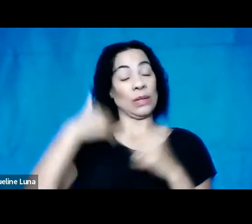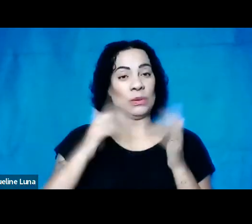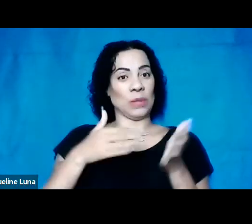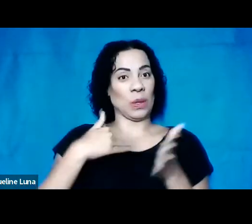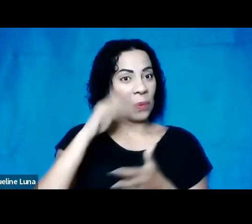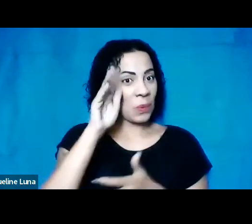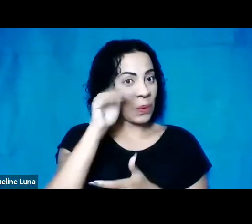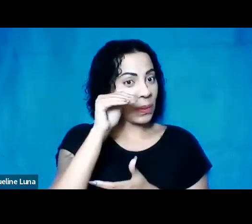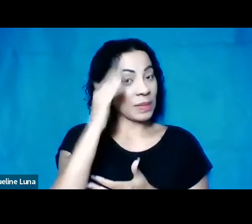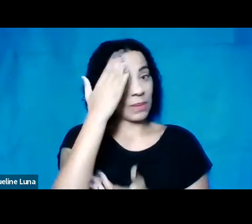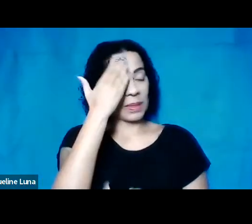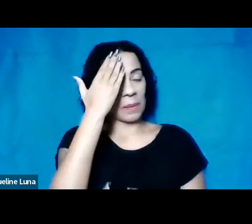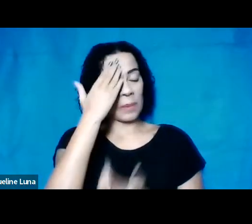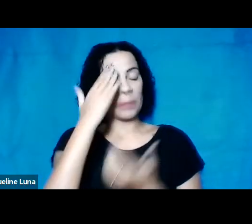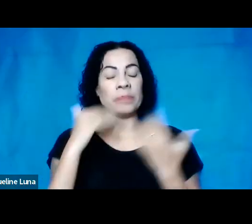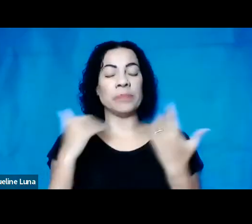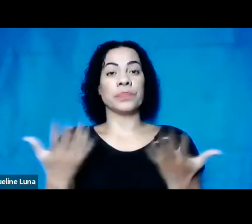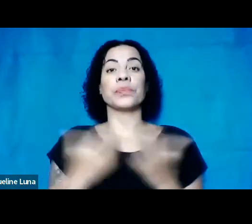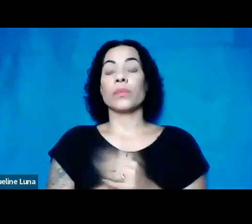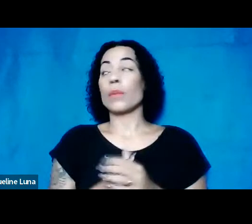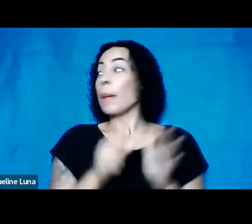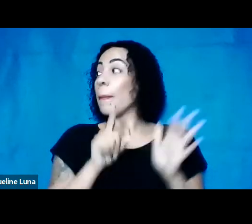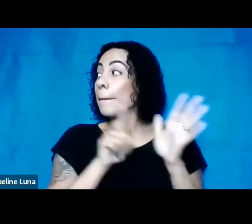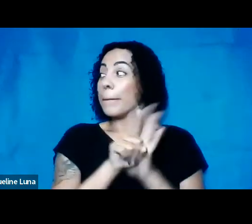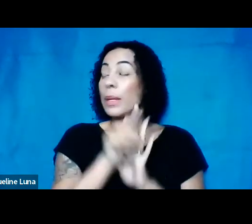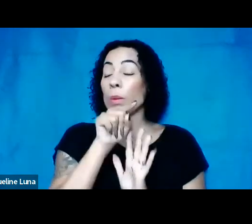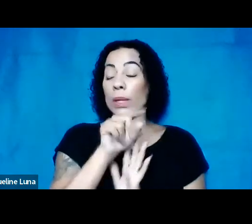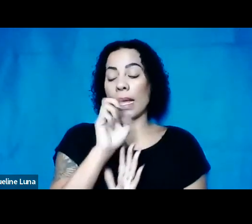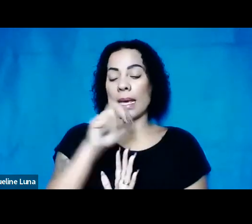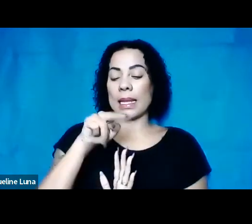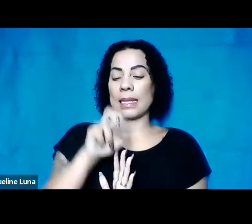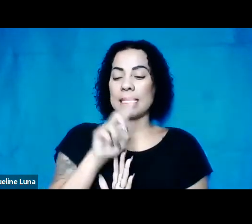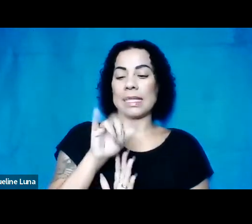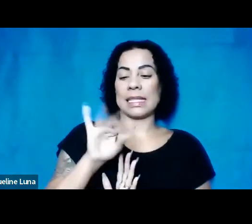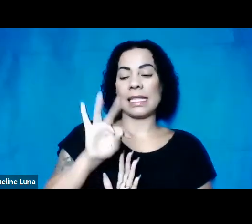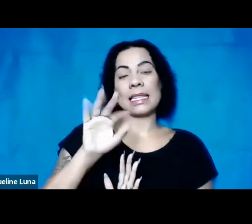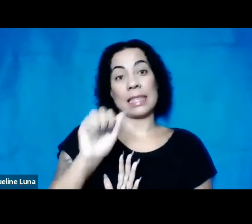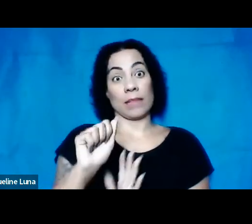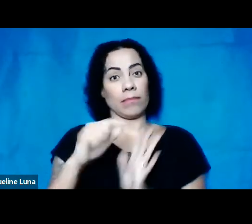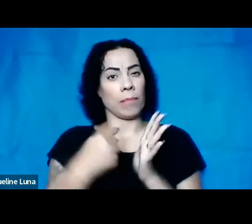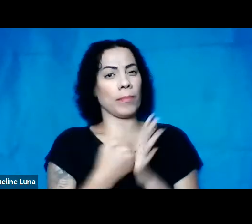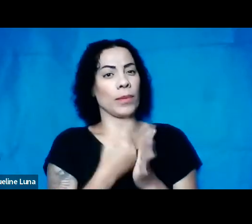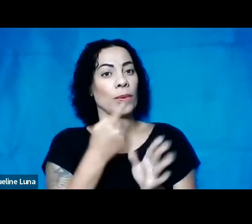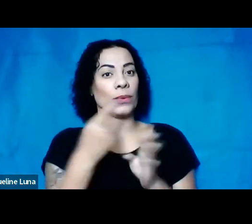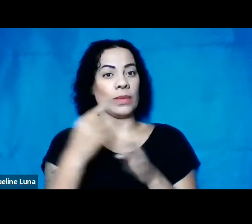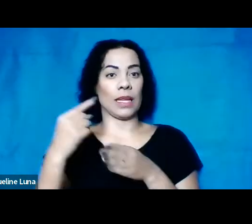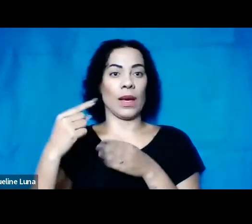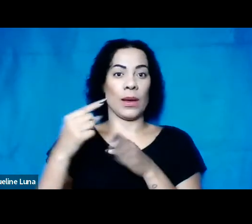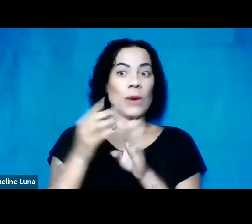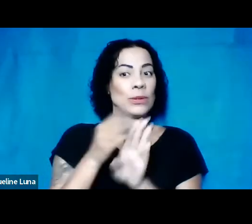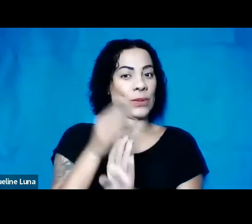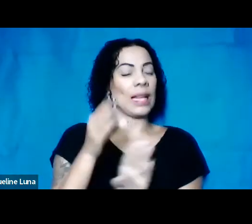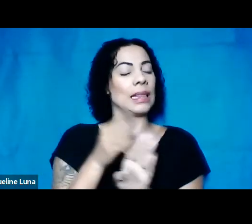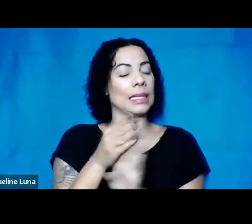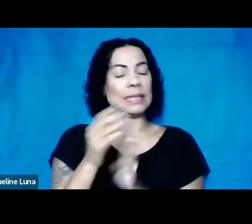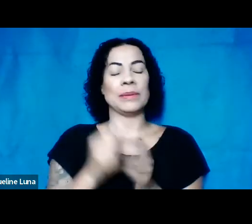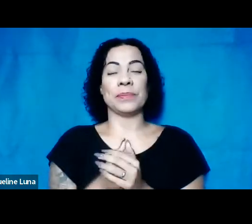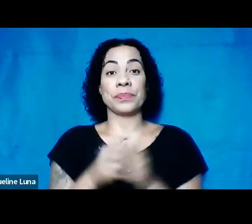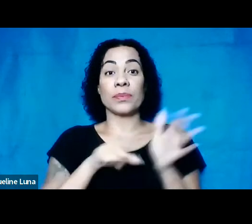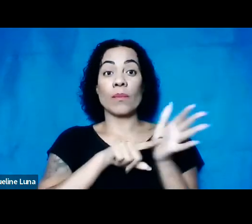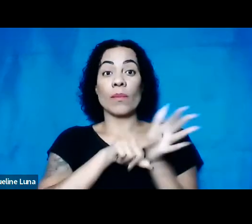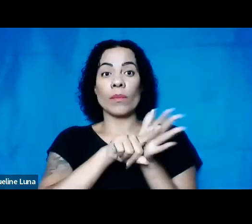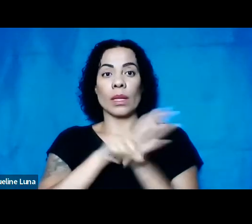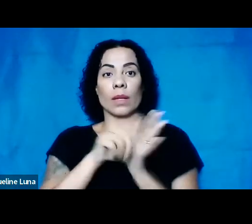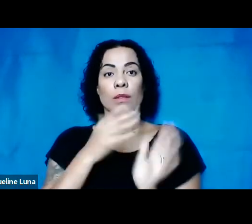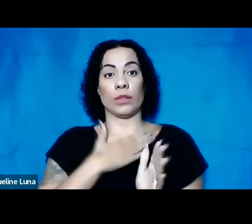E, bom, pergunta da Inesita, pergunta de orientadora. A pesquisa que eu estou fazendo